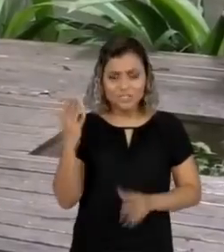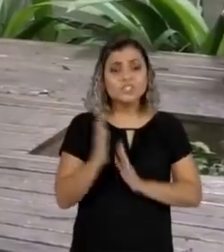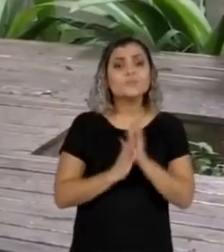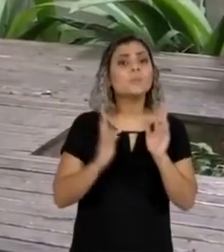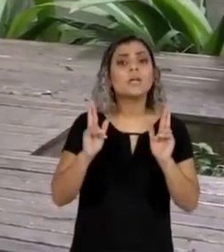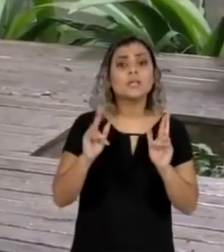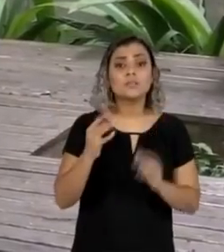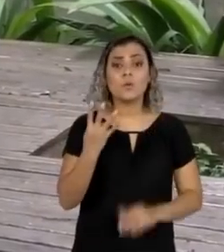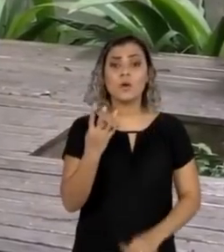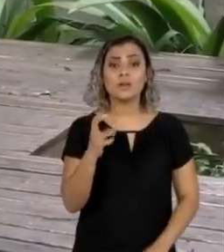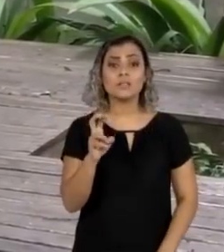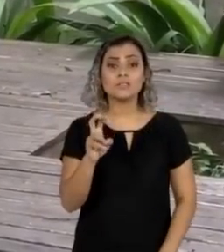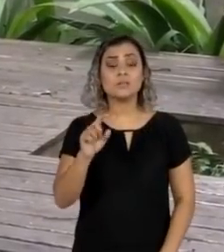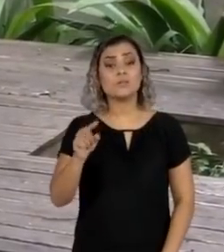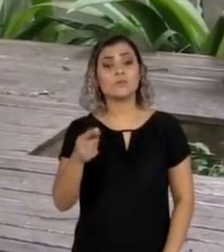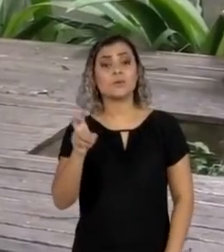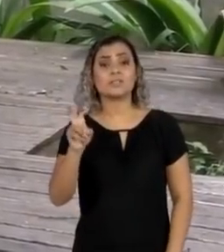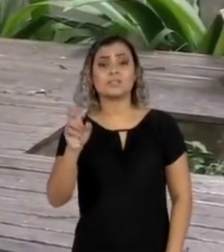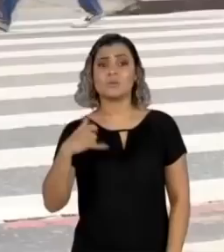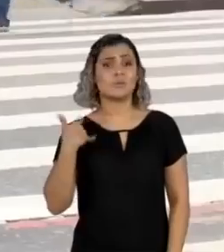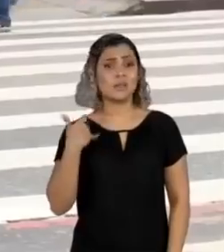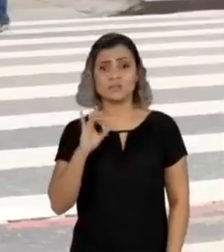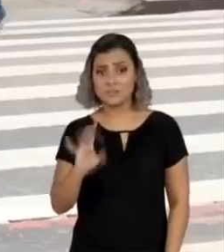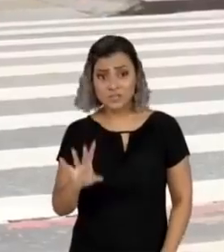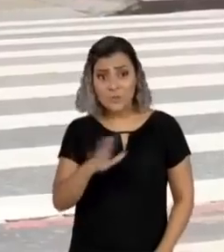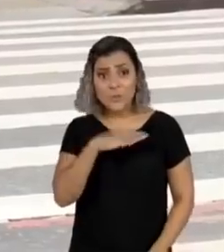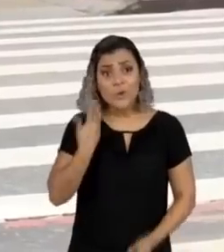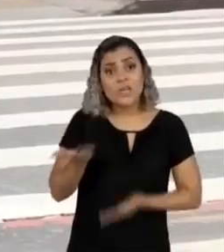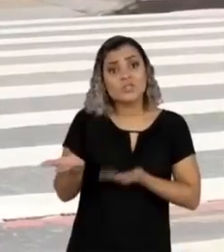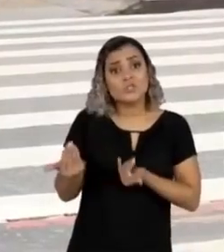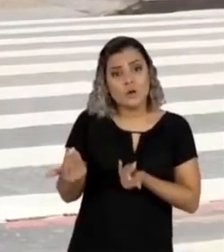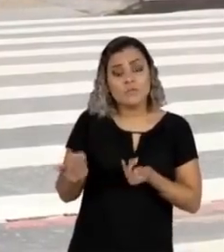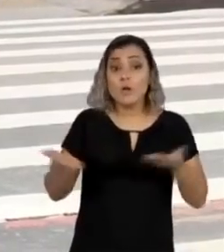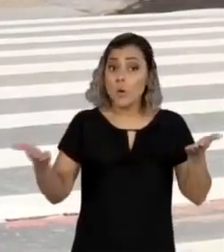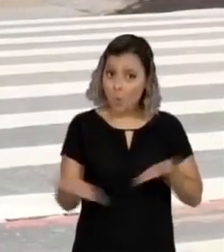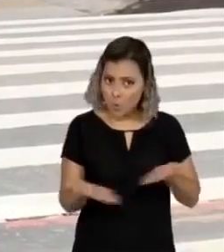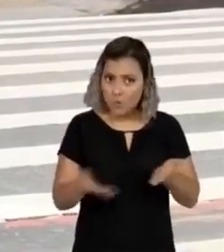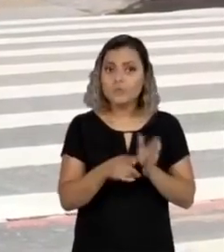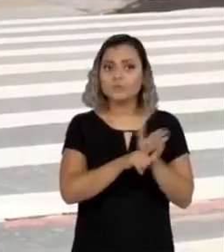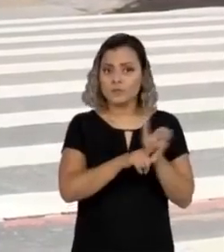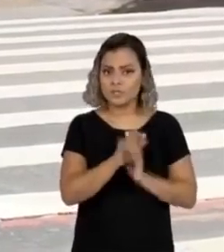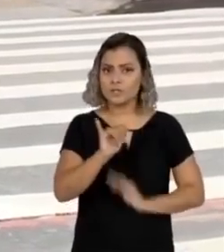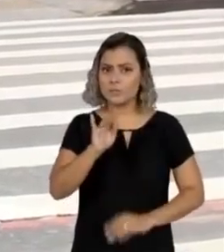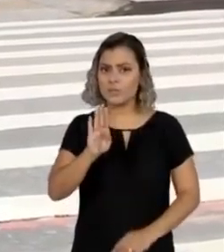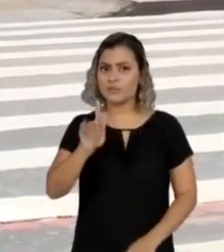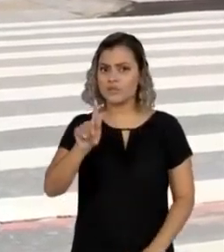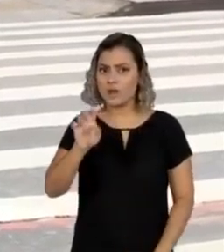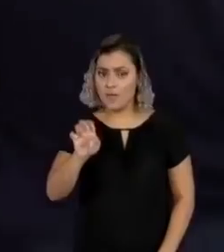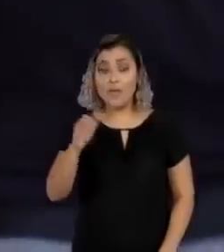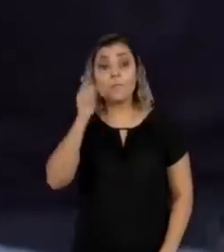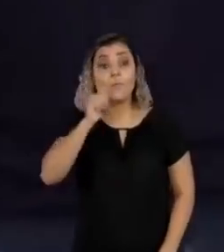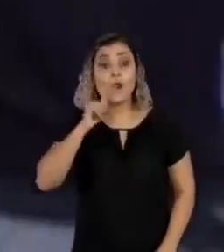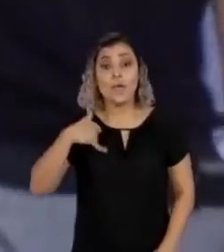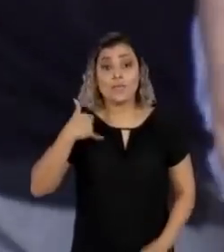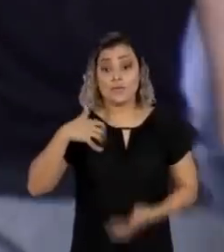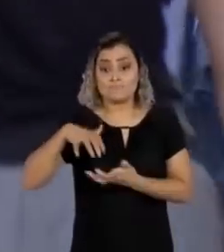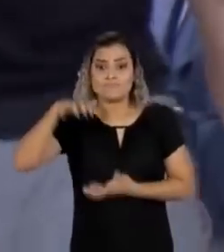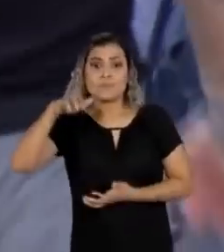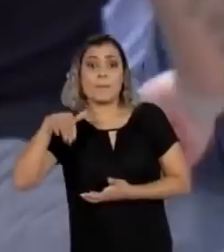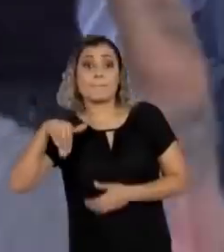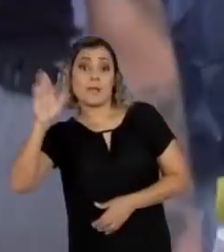de 45,5 anos. Ainda de acordo com o IBGE, as mulheres vivem mais, uma média